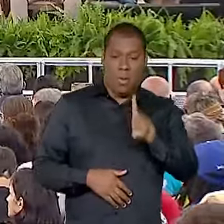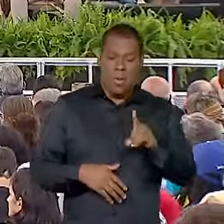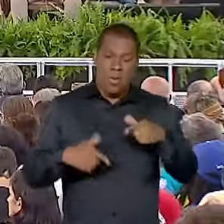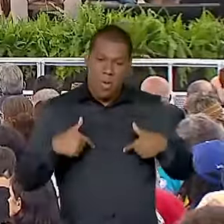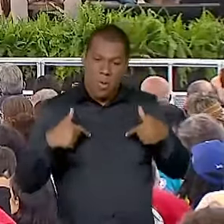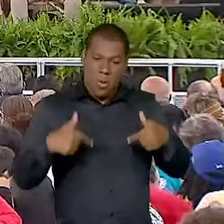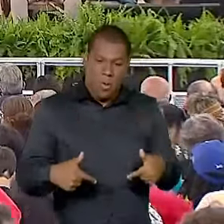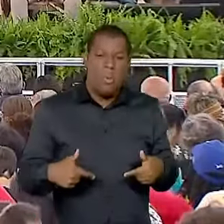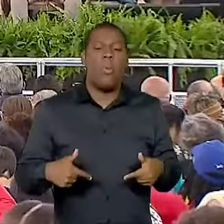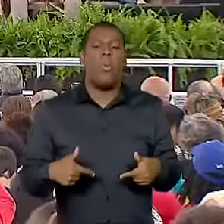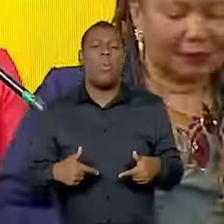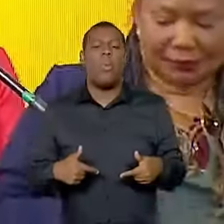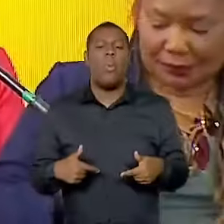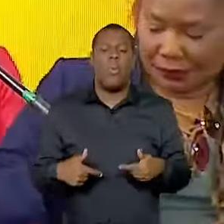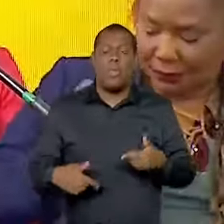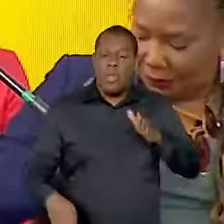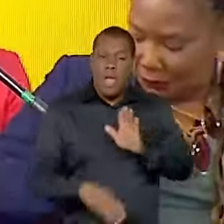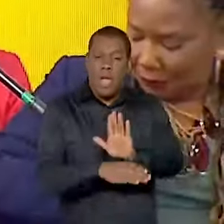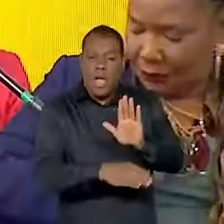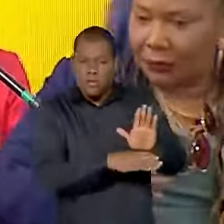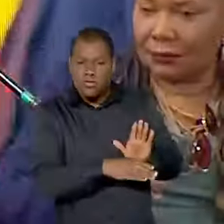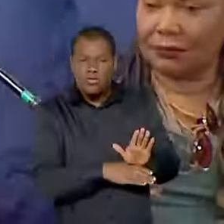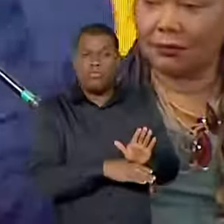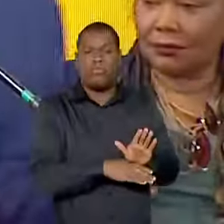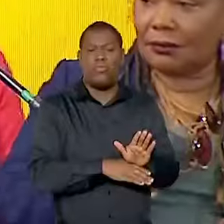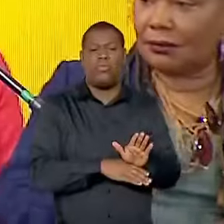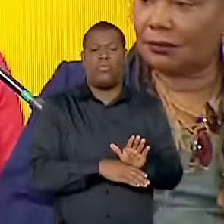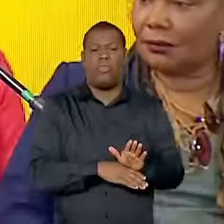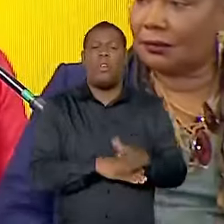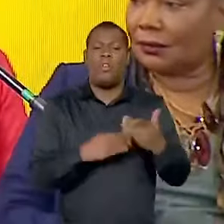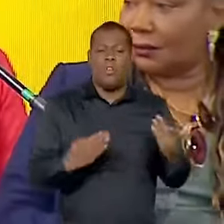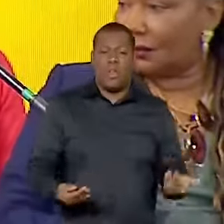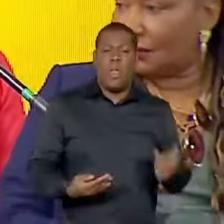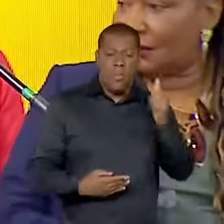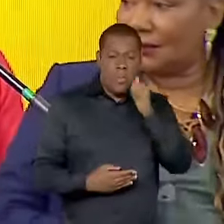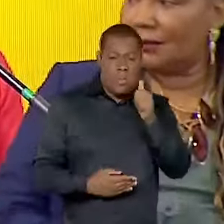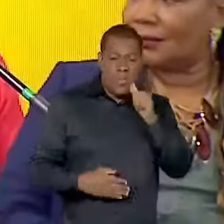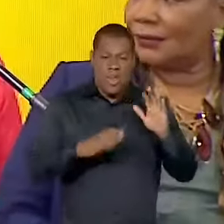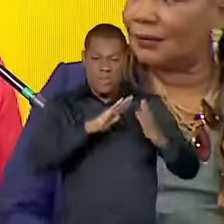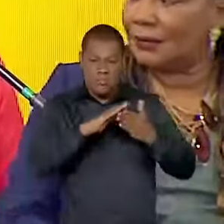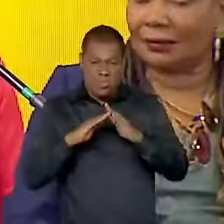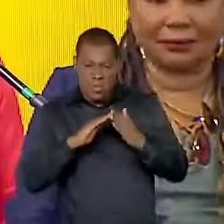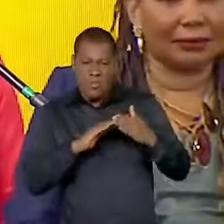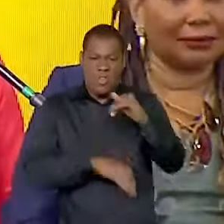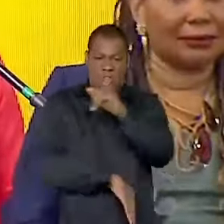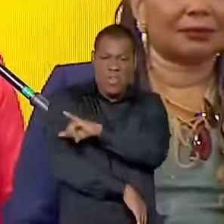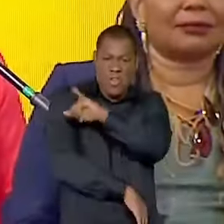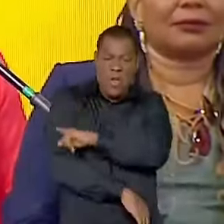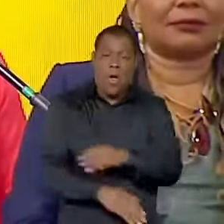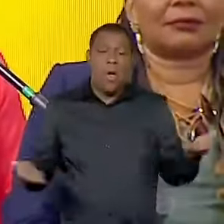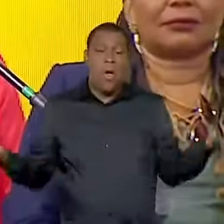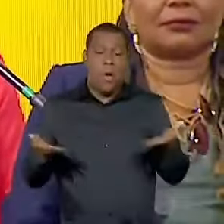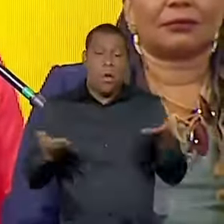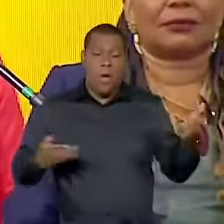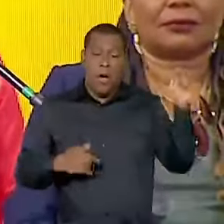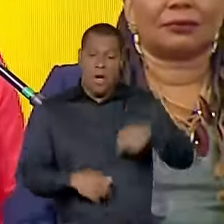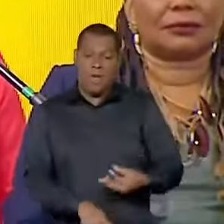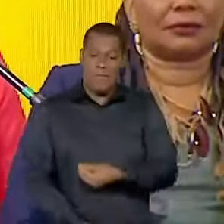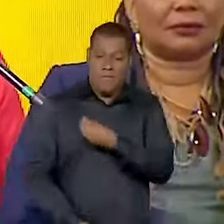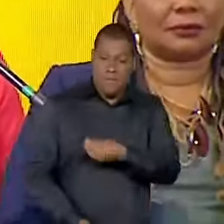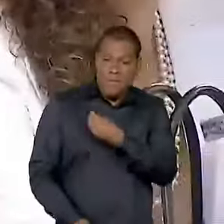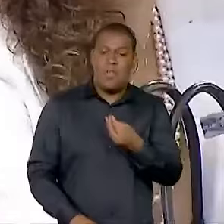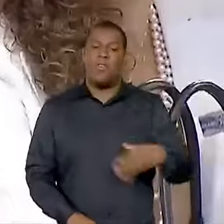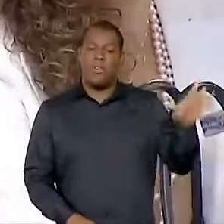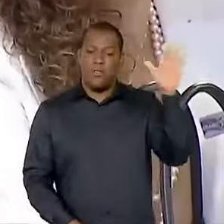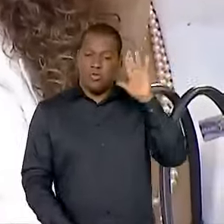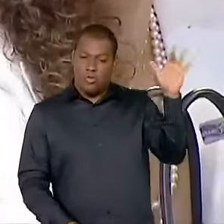consiga, Sorriso, ter mais meninos como você, que vieram lá da periferia do Rio de Janeiro e chegaram aqui hoje para falar que nós podemos